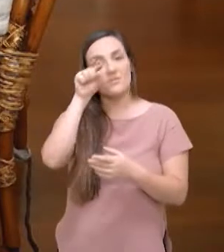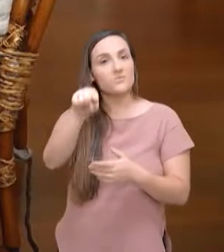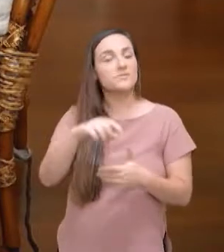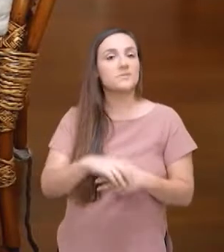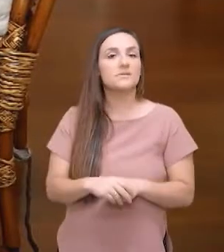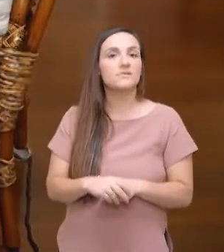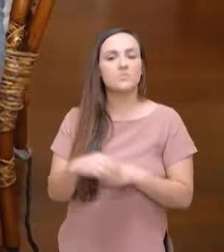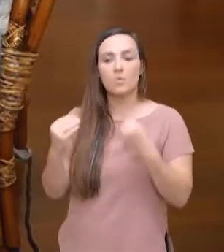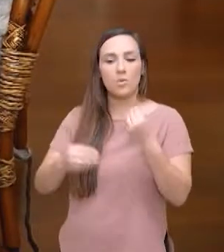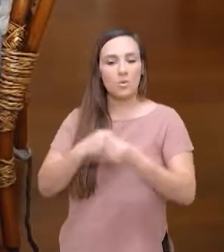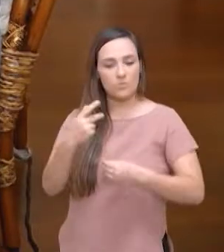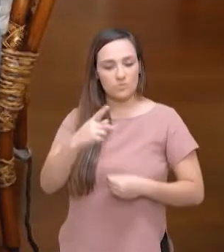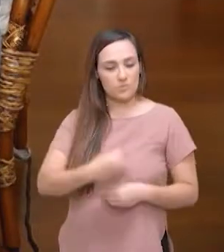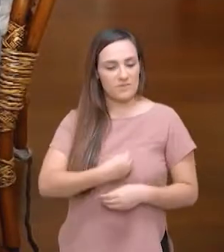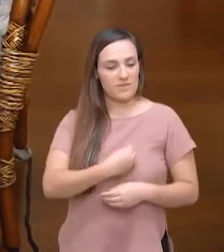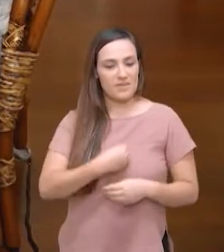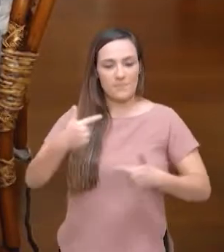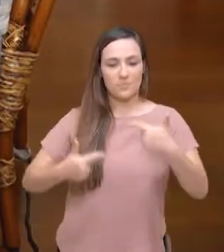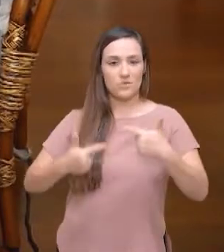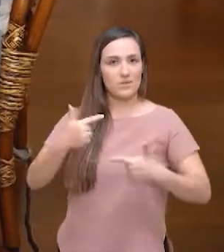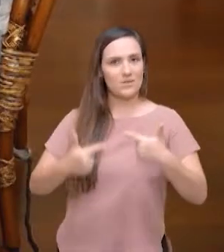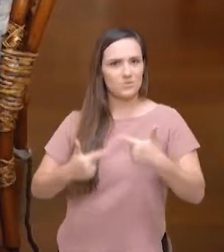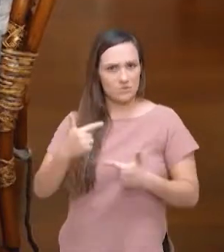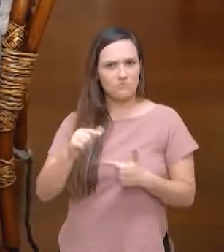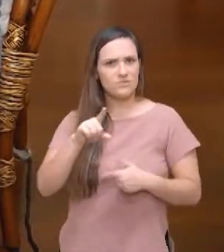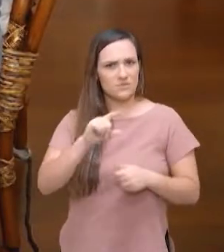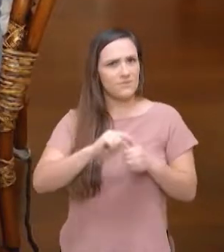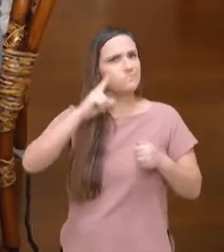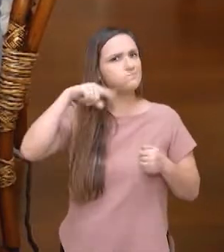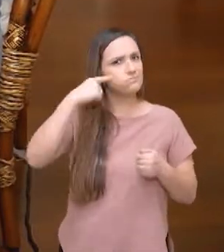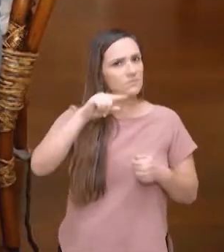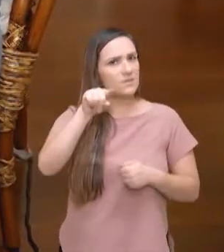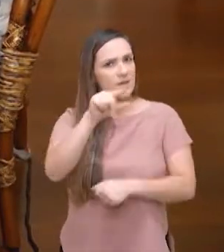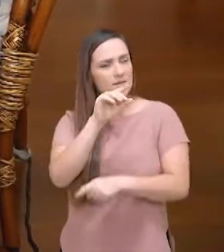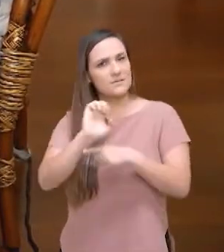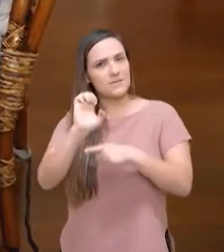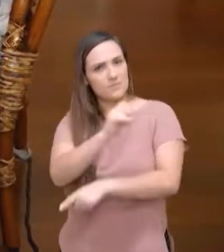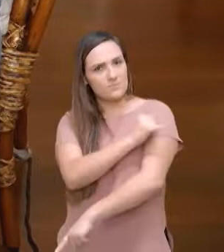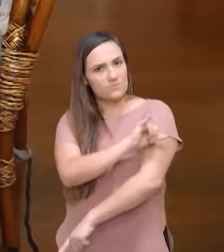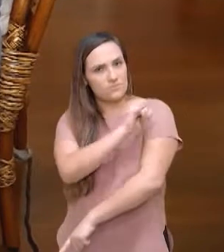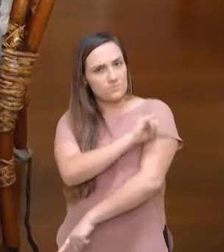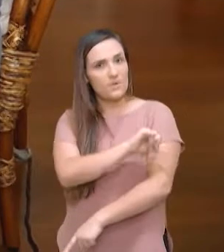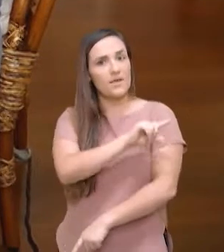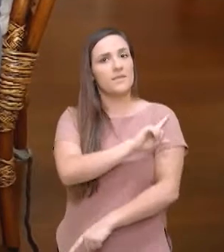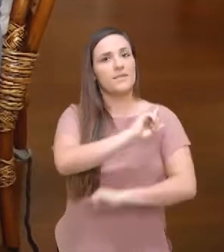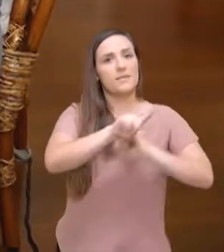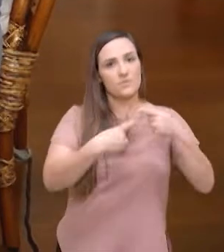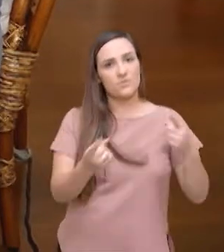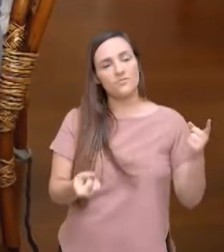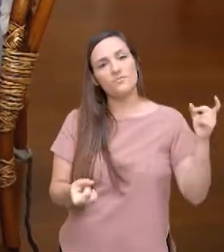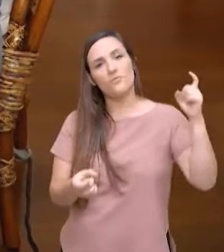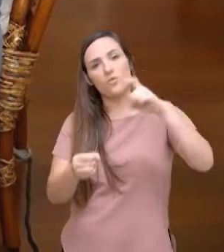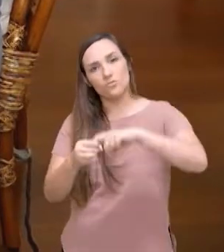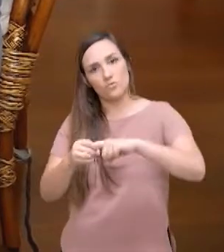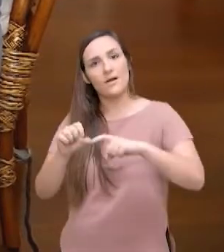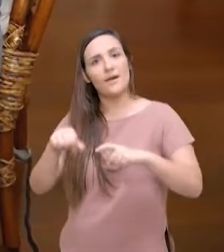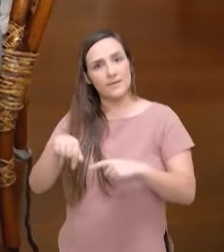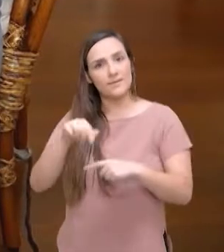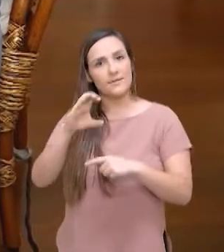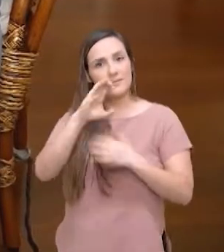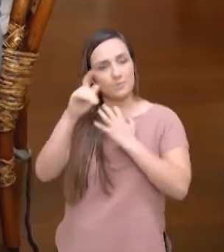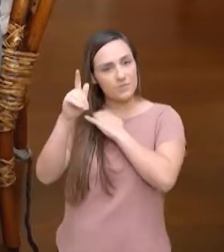memória a sua trajetória como político. O senhor fez direito no Rio de Janeiro, voltou para Campo Grande e disputou sua primeira